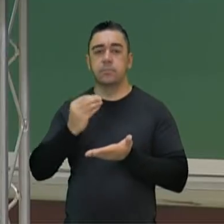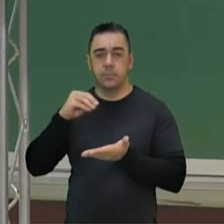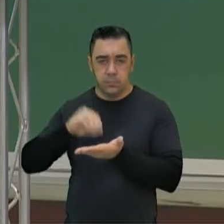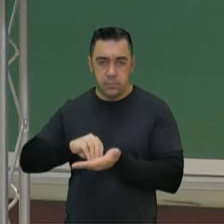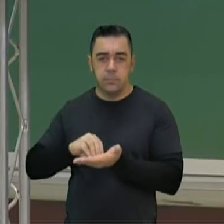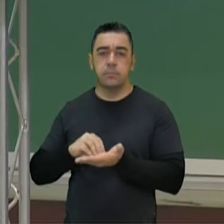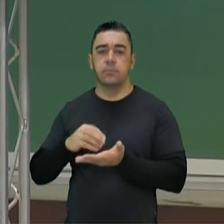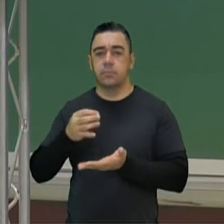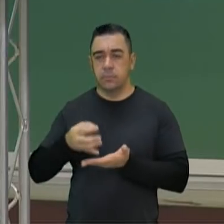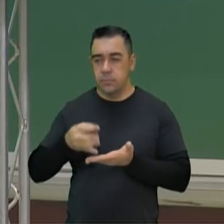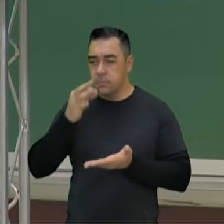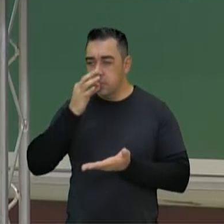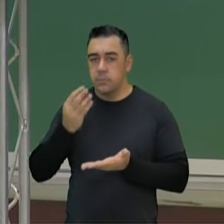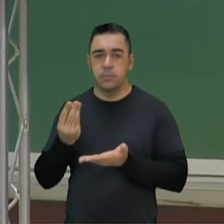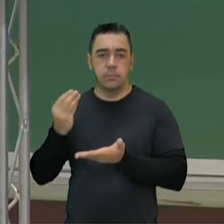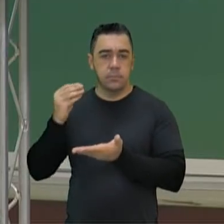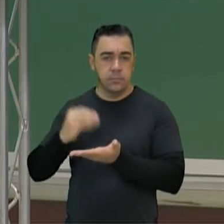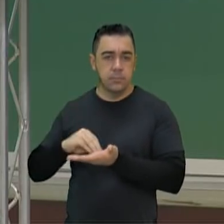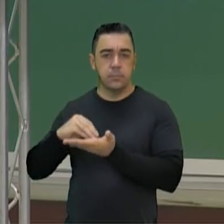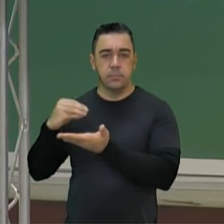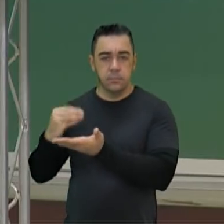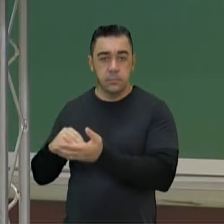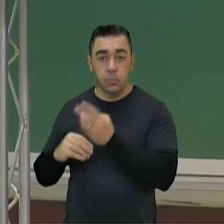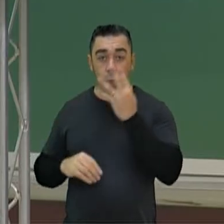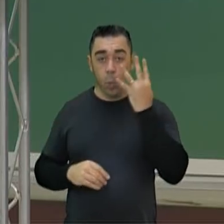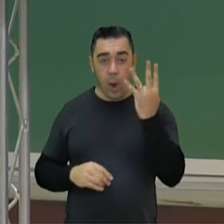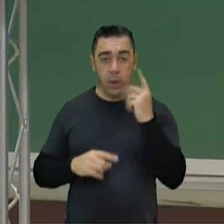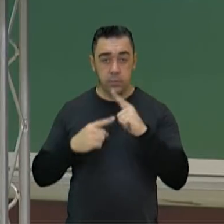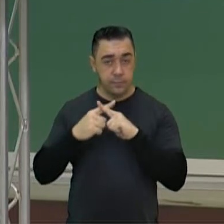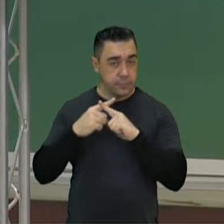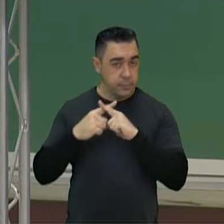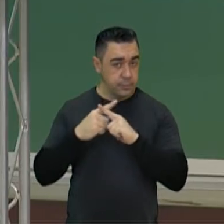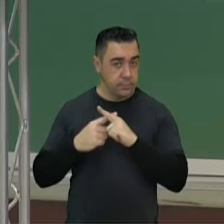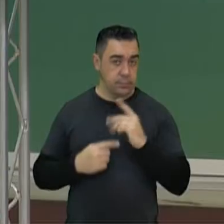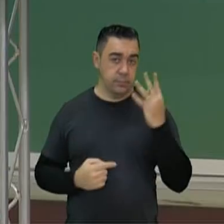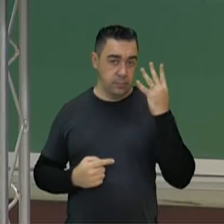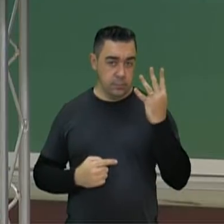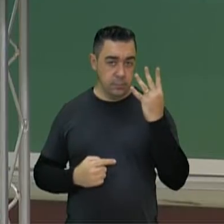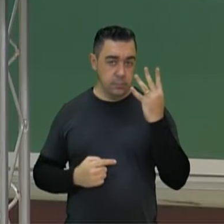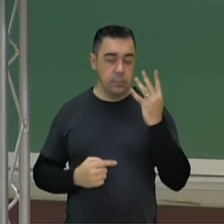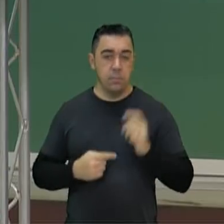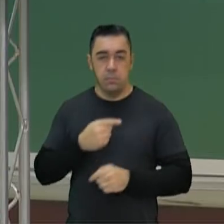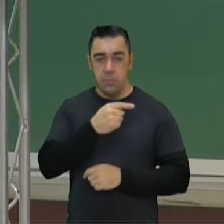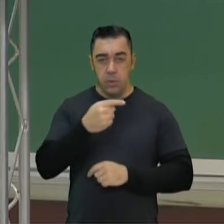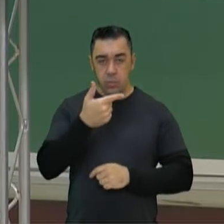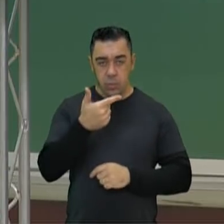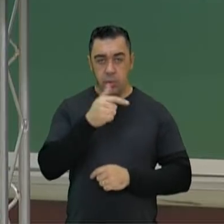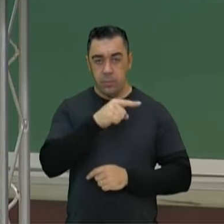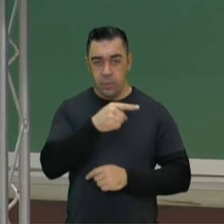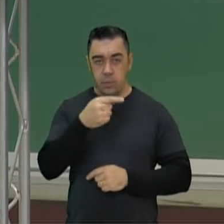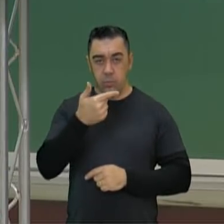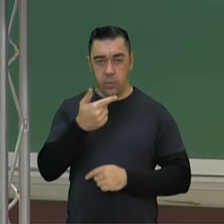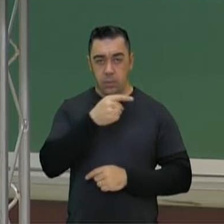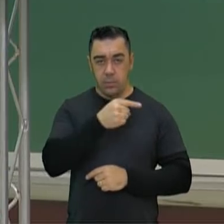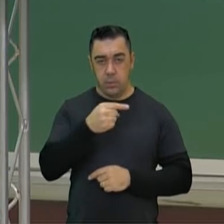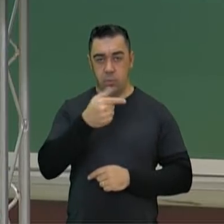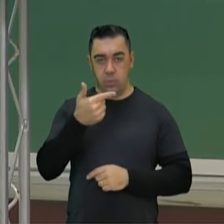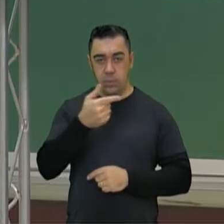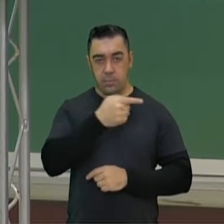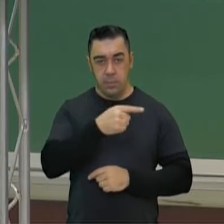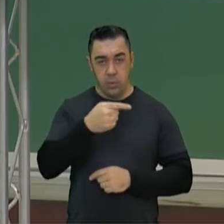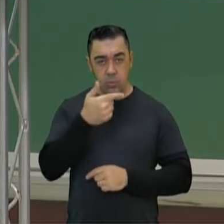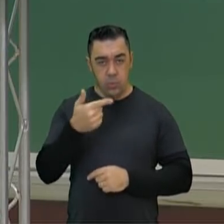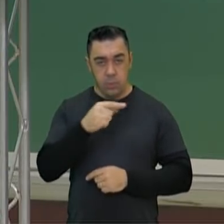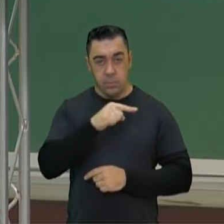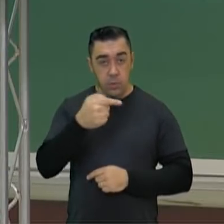anotou. Isso se repetiu por 4 vezes, que é menos 2, menos 2, menos 2, menos 2,